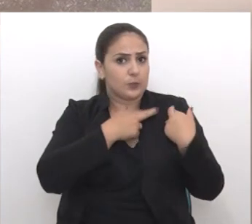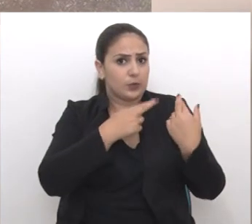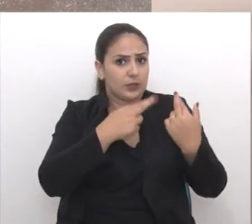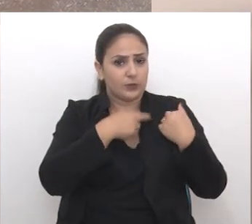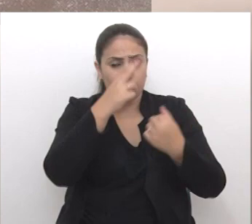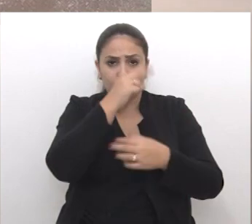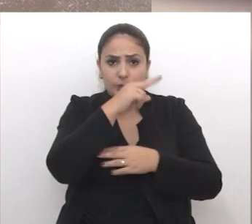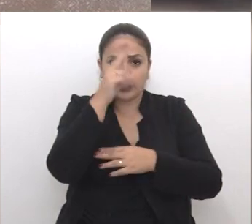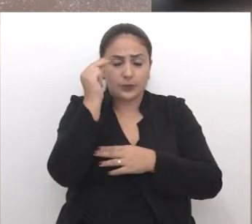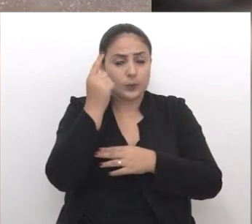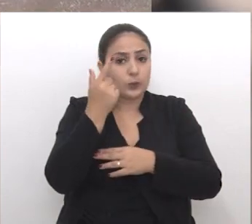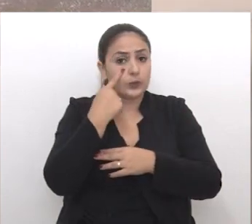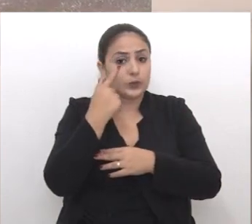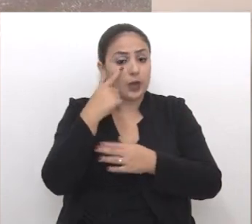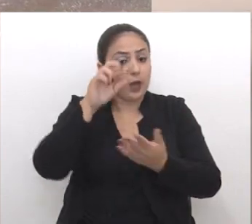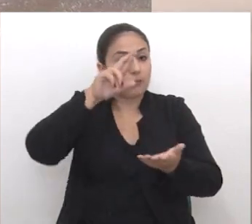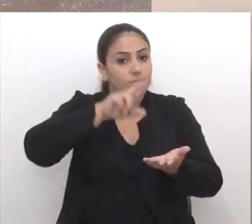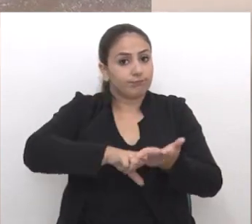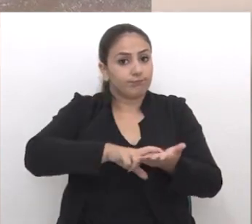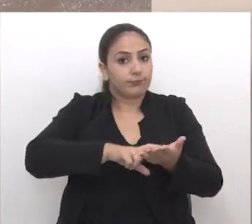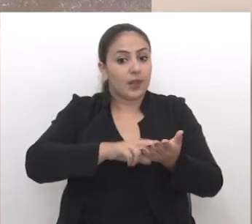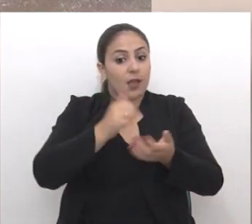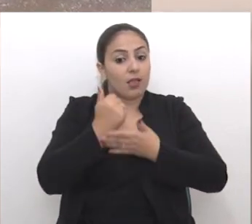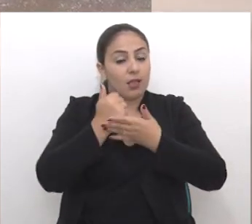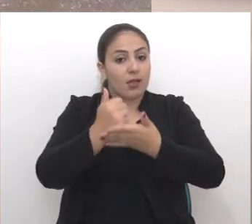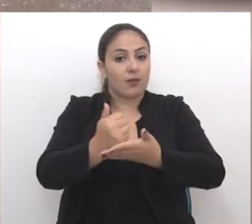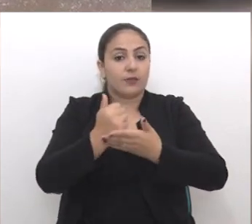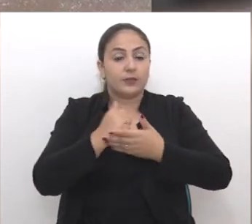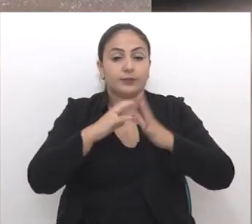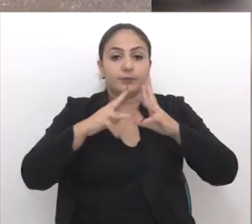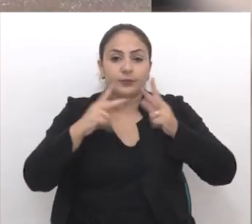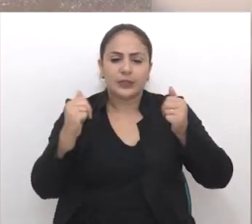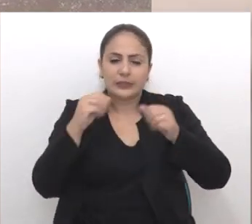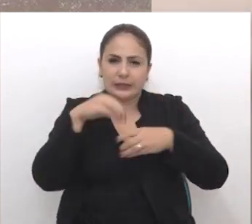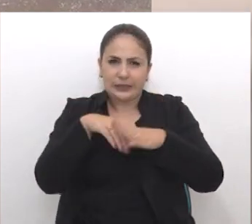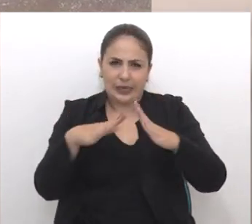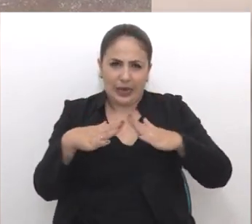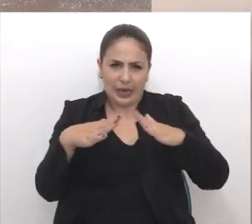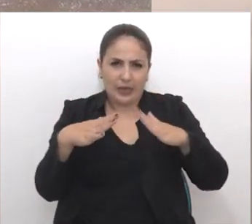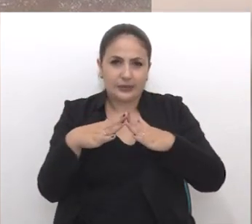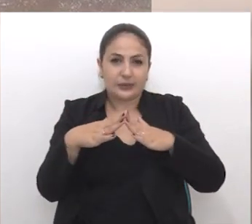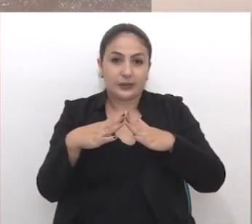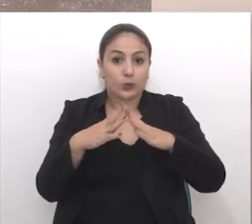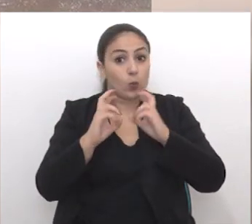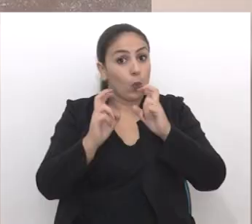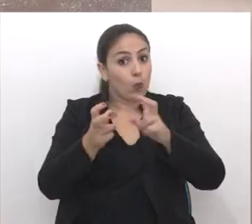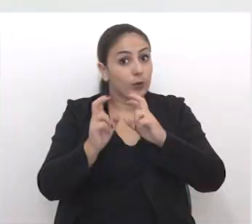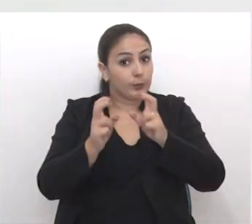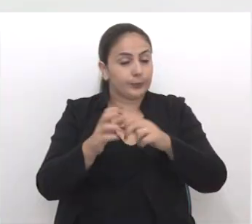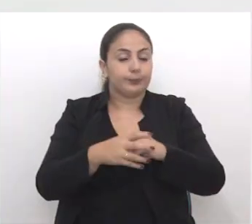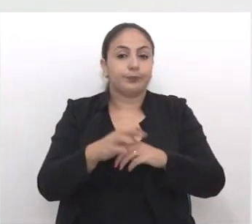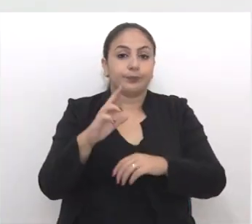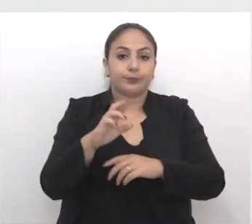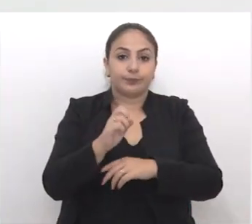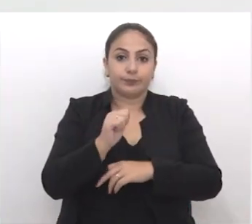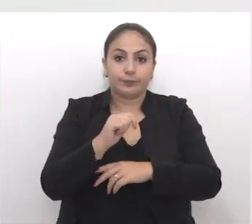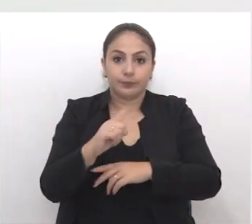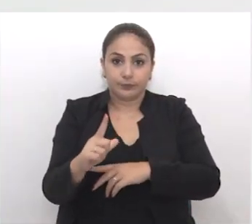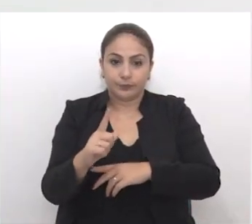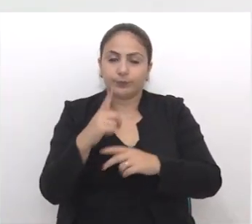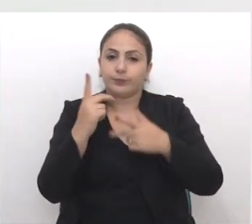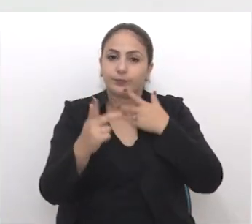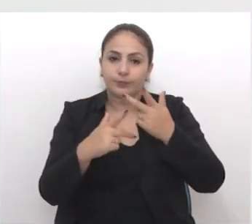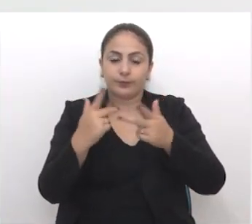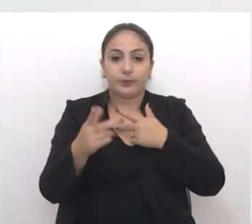tome providências para que seja regulamentado o transporte de animais domésticos nos coletivos urbanos. Rafael